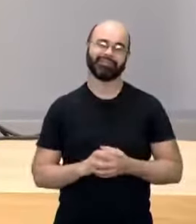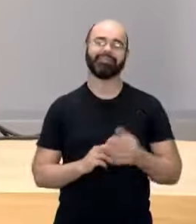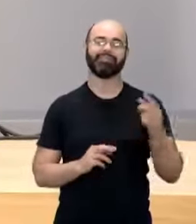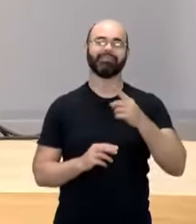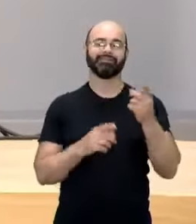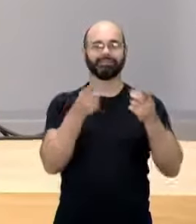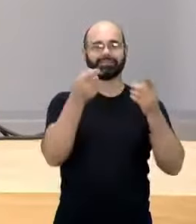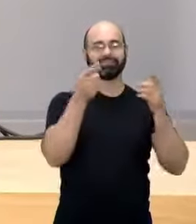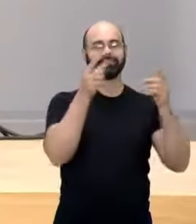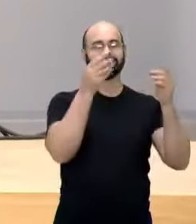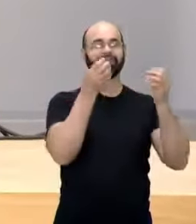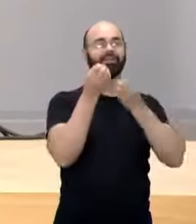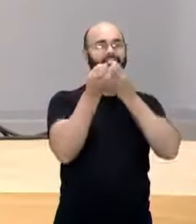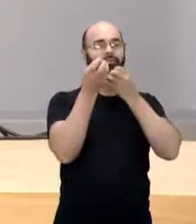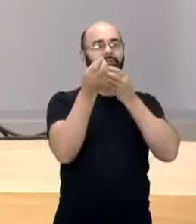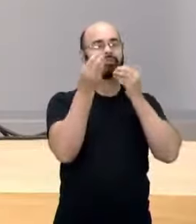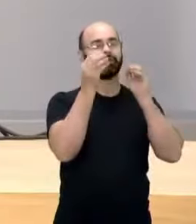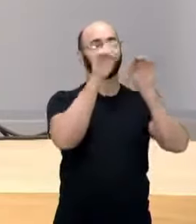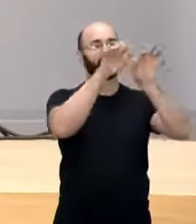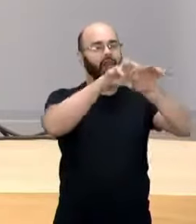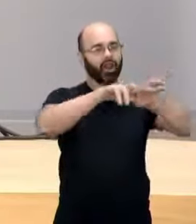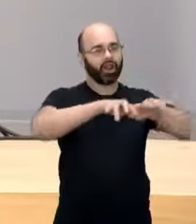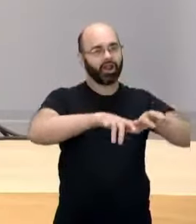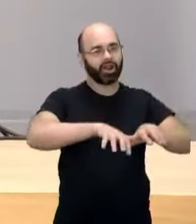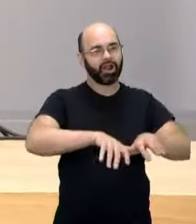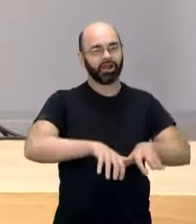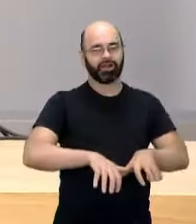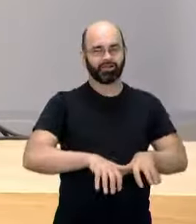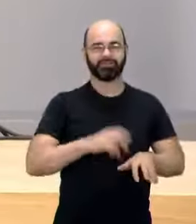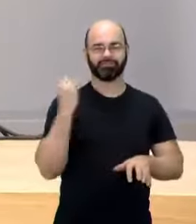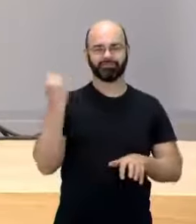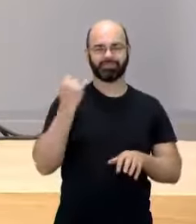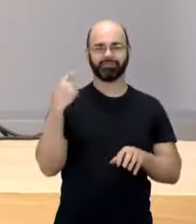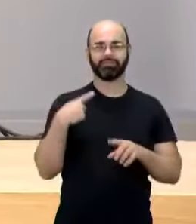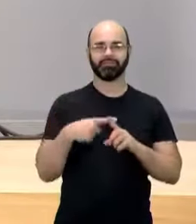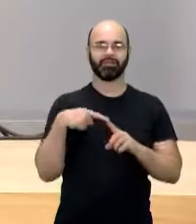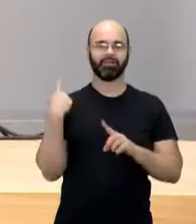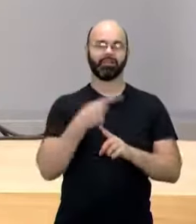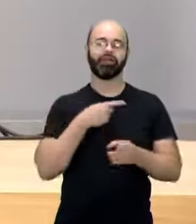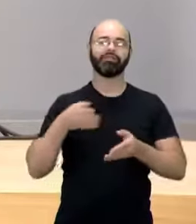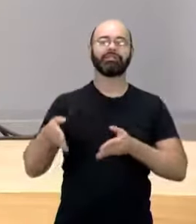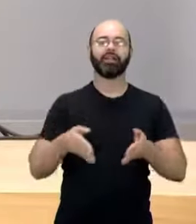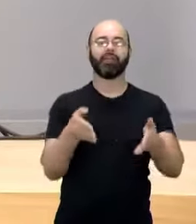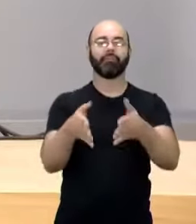disse, a gente saiba para que caminhos vamos nos direcionar.